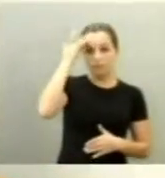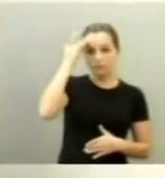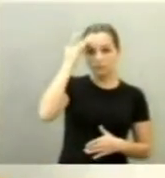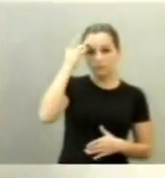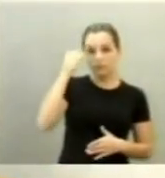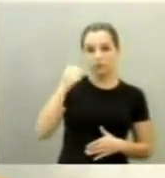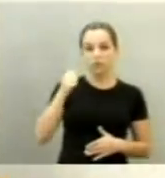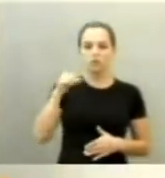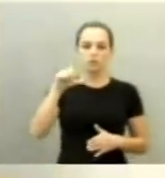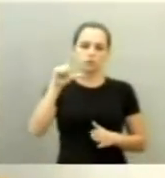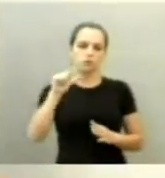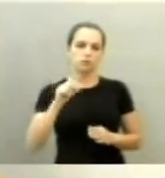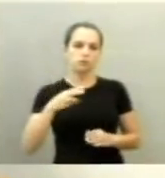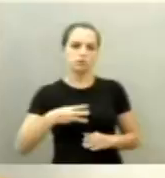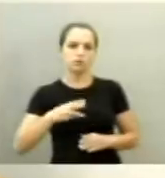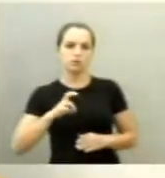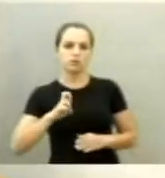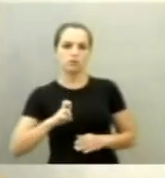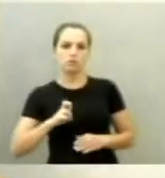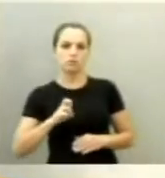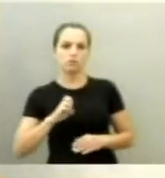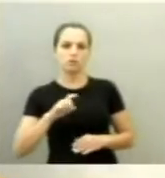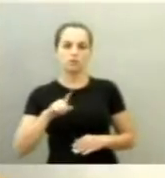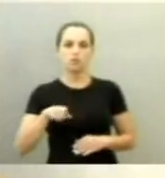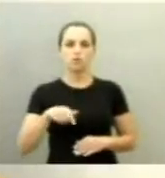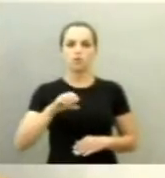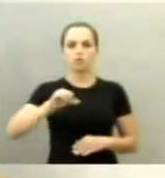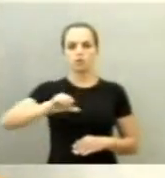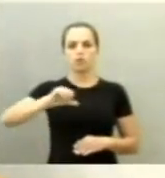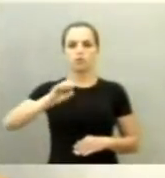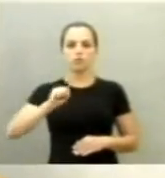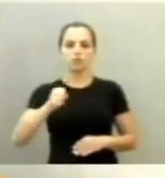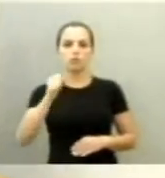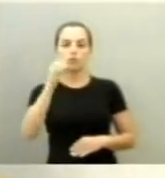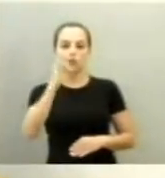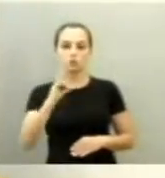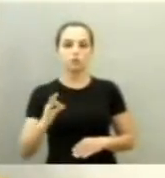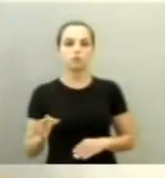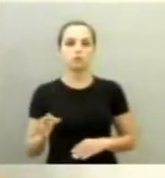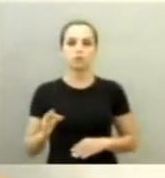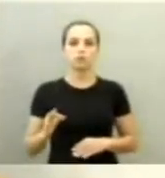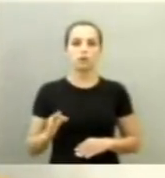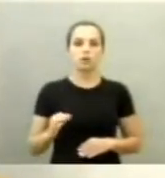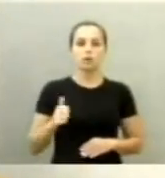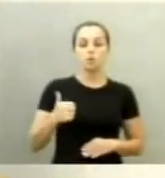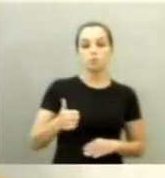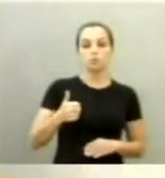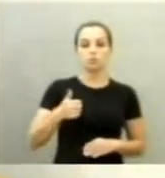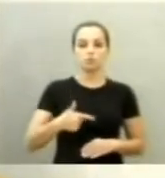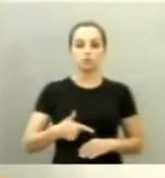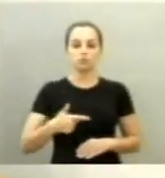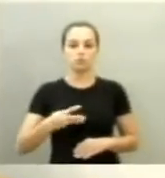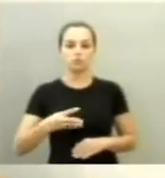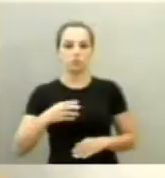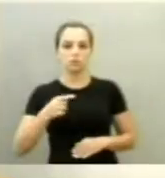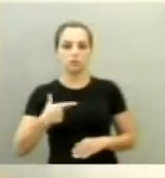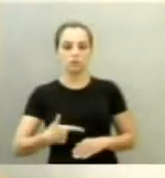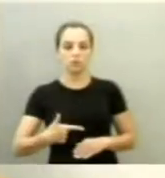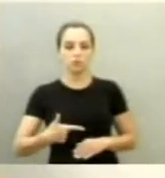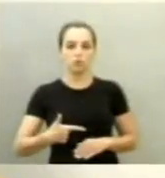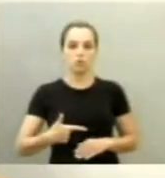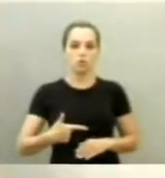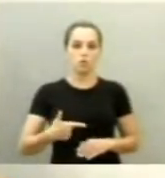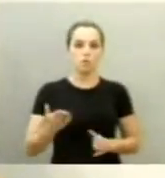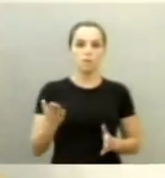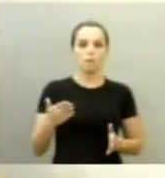uma diminuição de 35,98%. Do total de acidentes, uma redução de 1.242 para